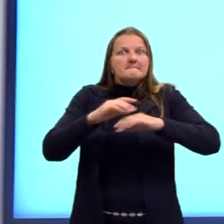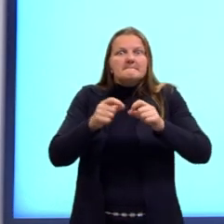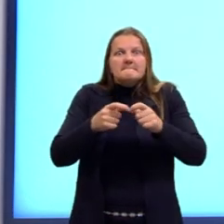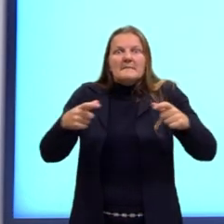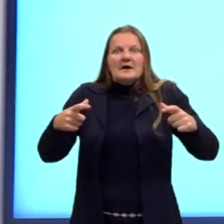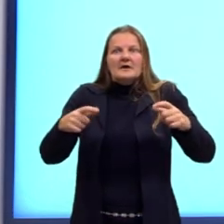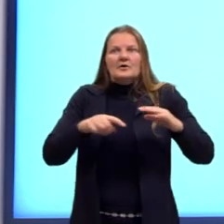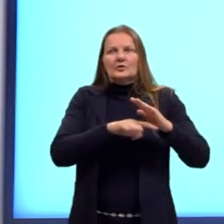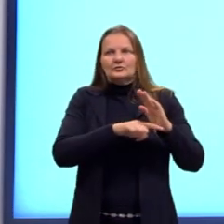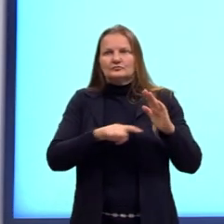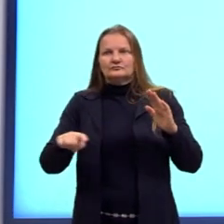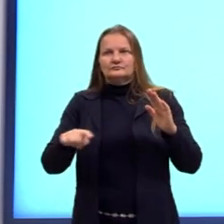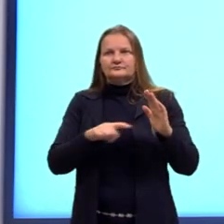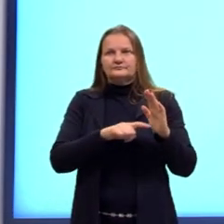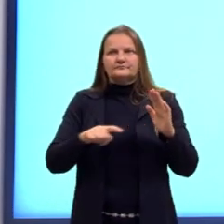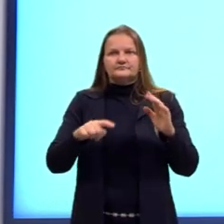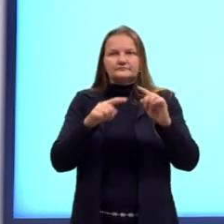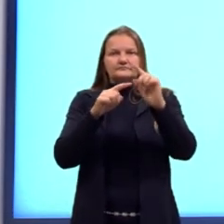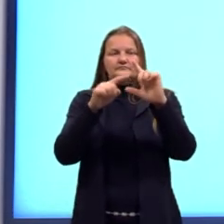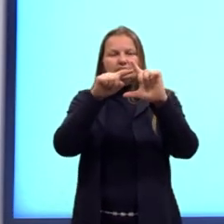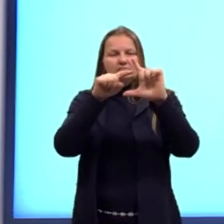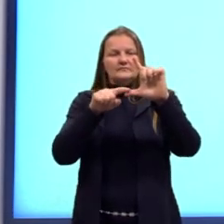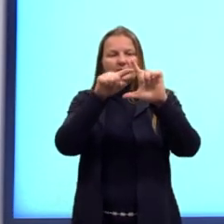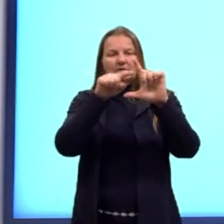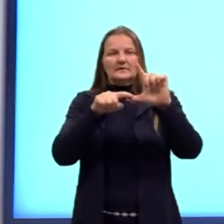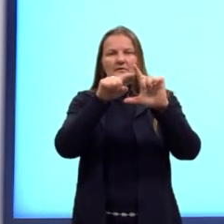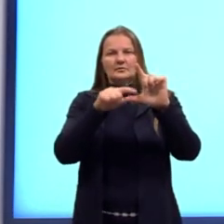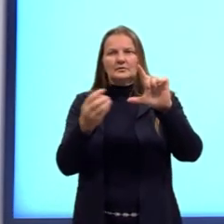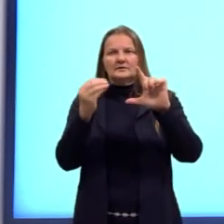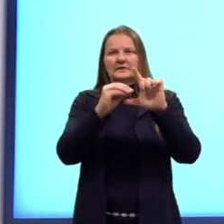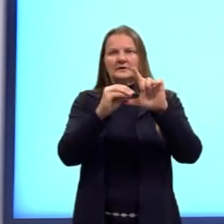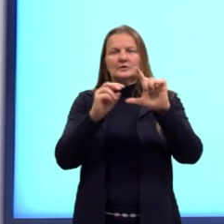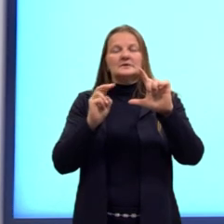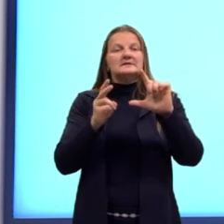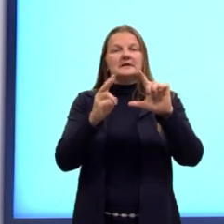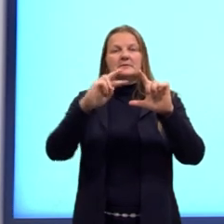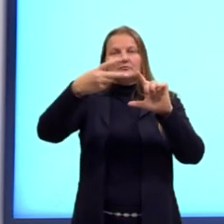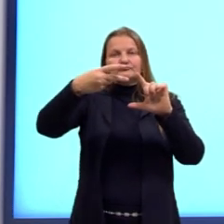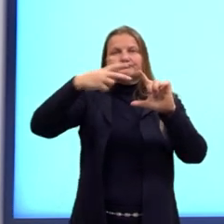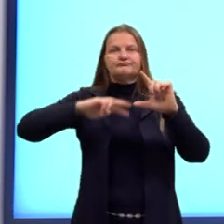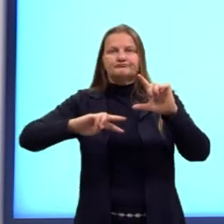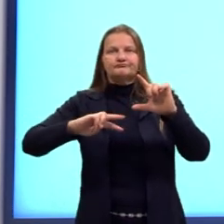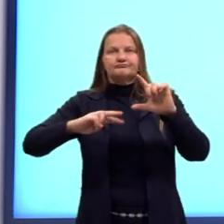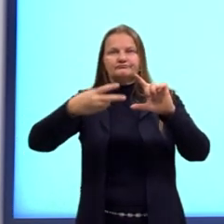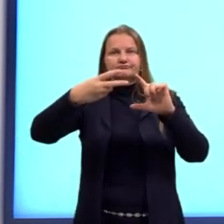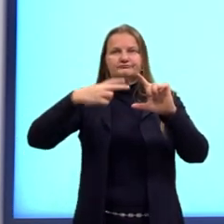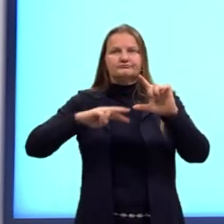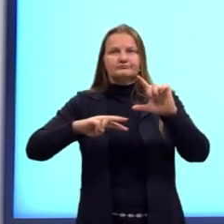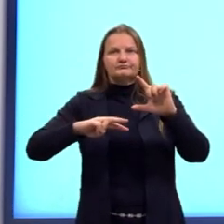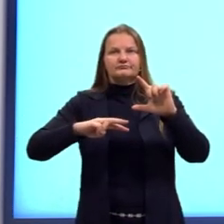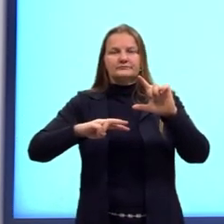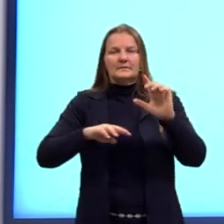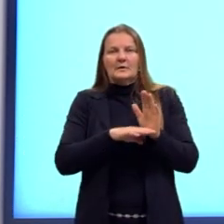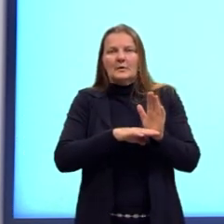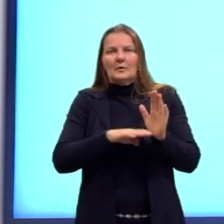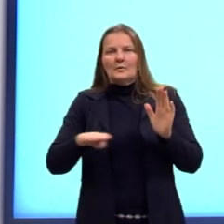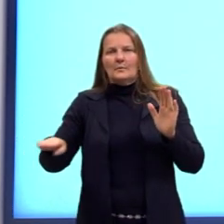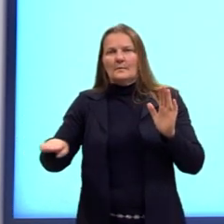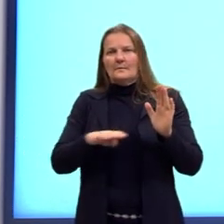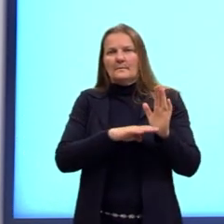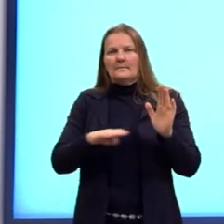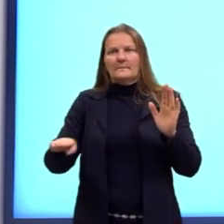então o maior angulo interno ele fica sempre oposto ao maior lado da nossa figura